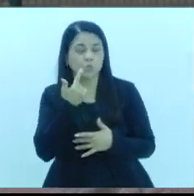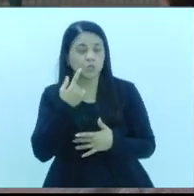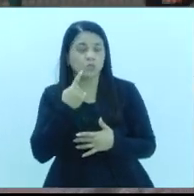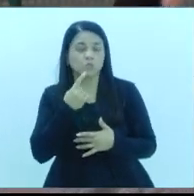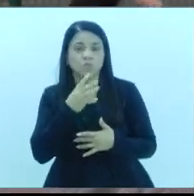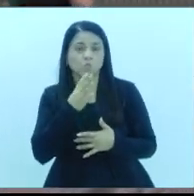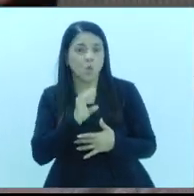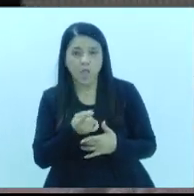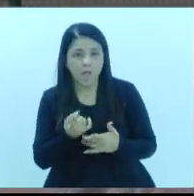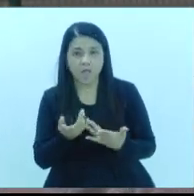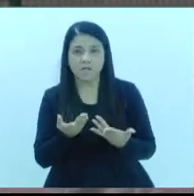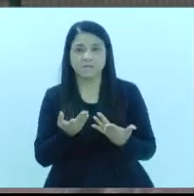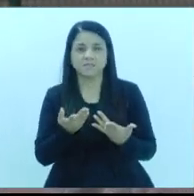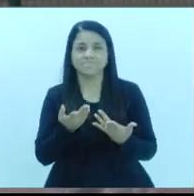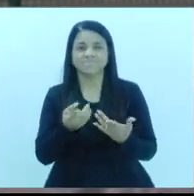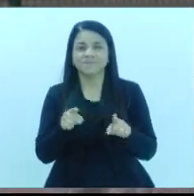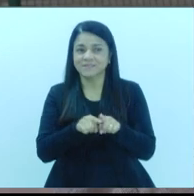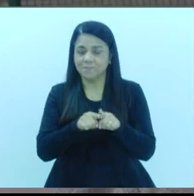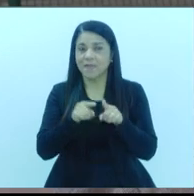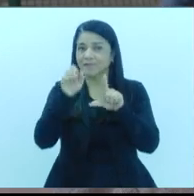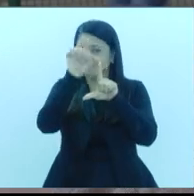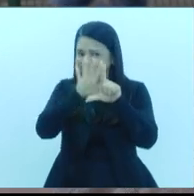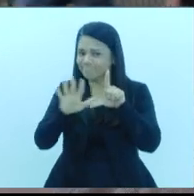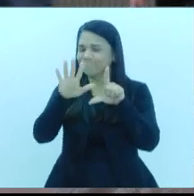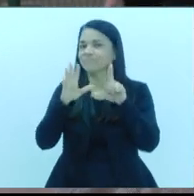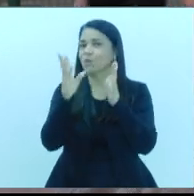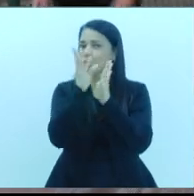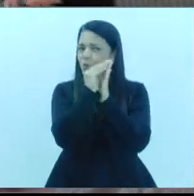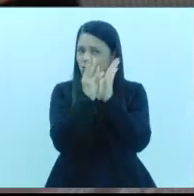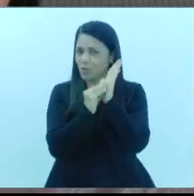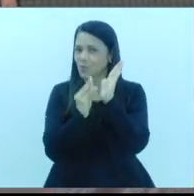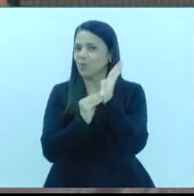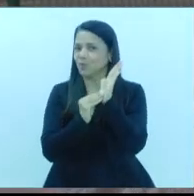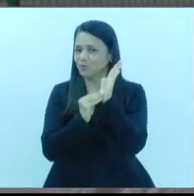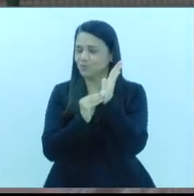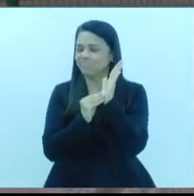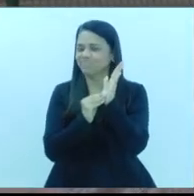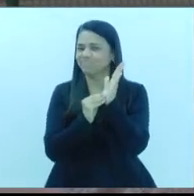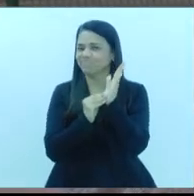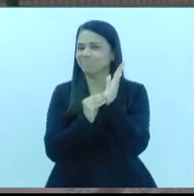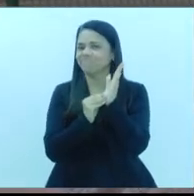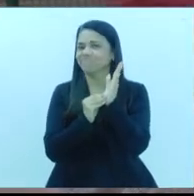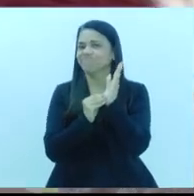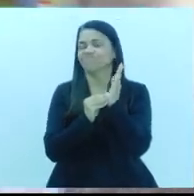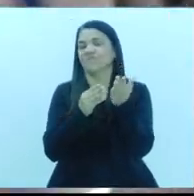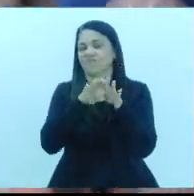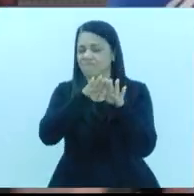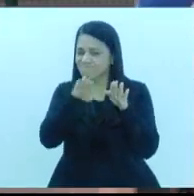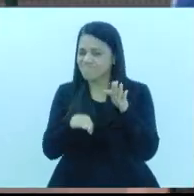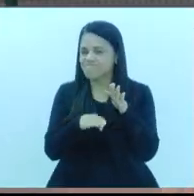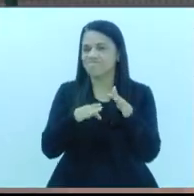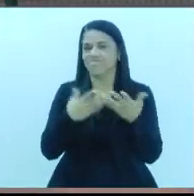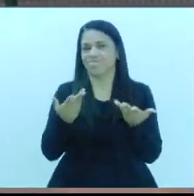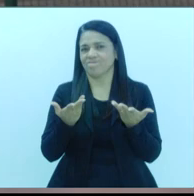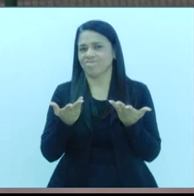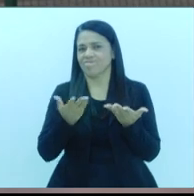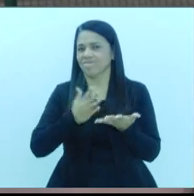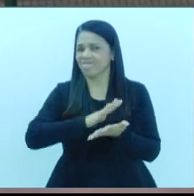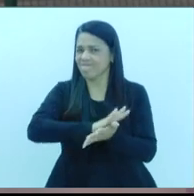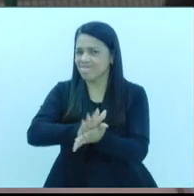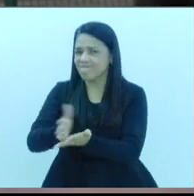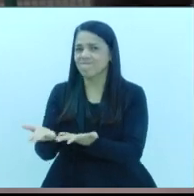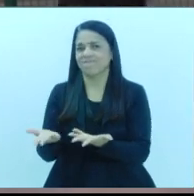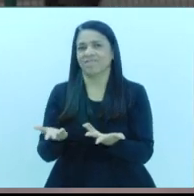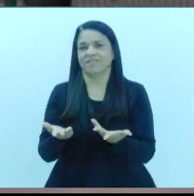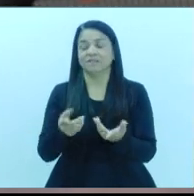tipo de conteúdo de baixa qualidade ou mesmo malicioso. O senhor já conversou também com a